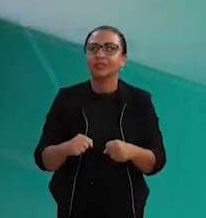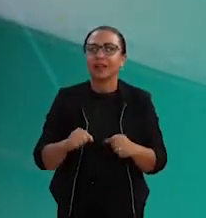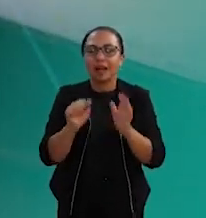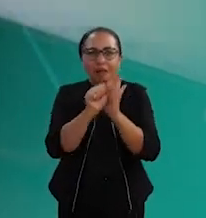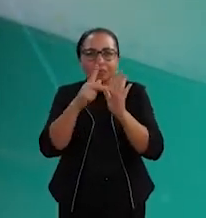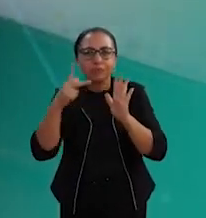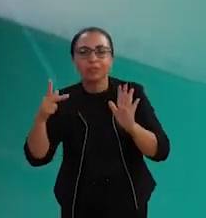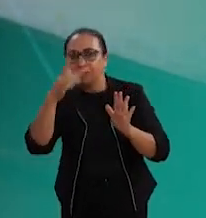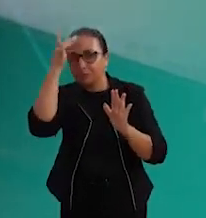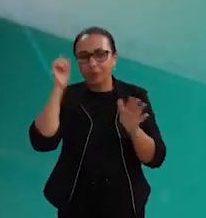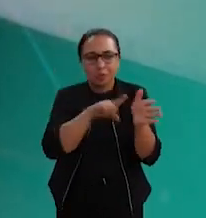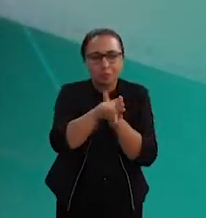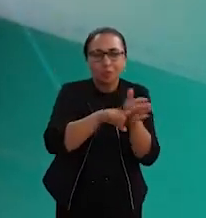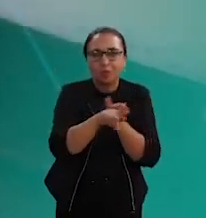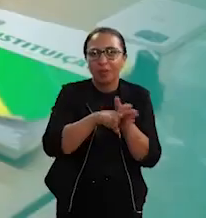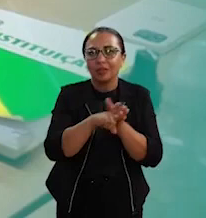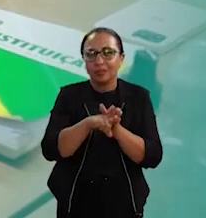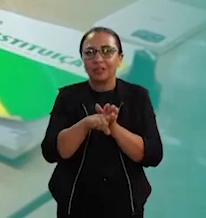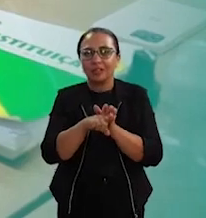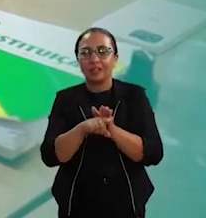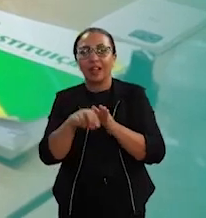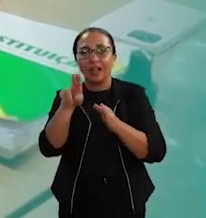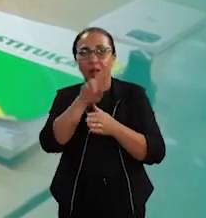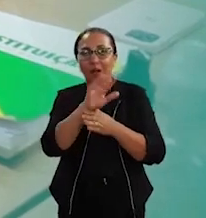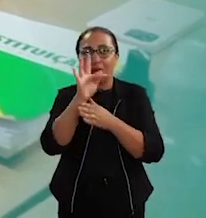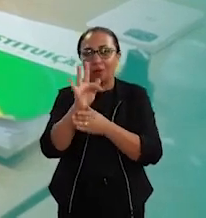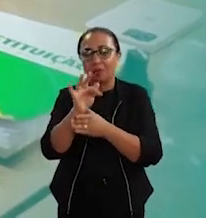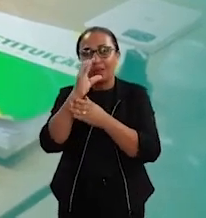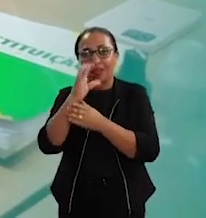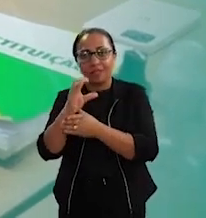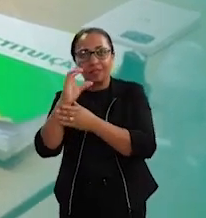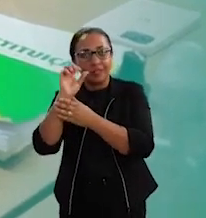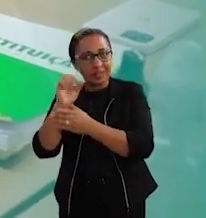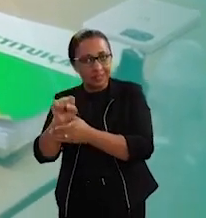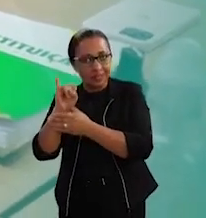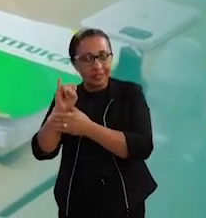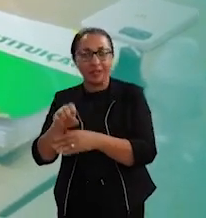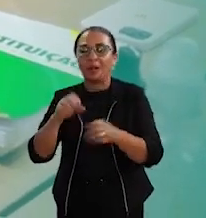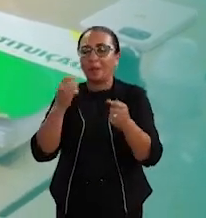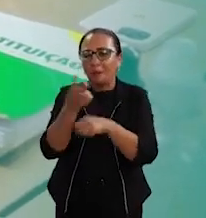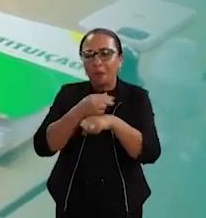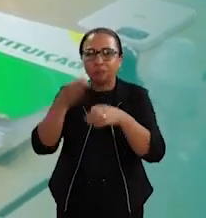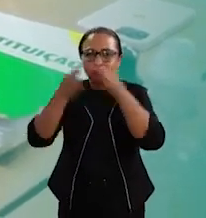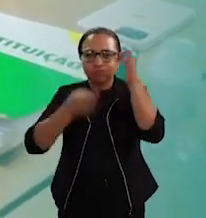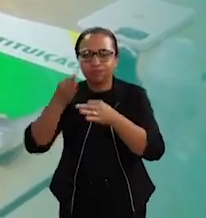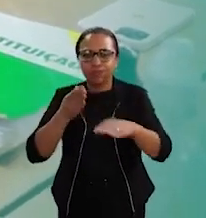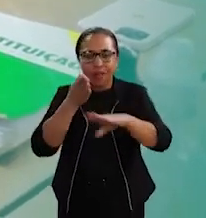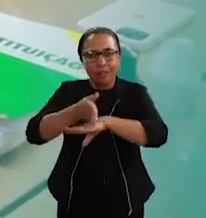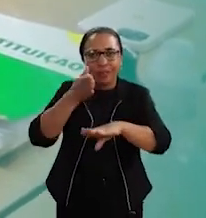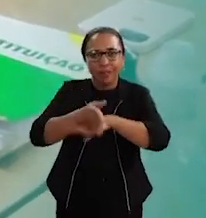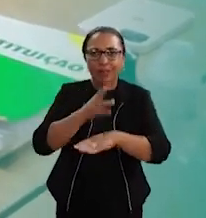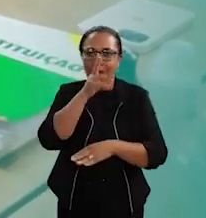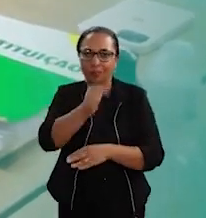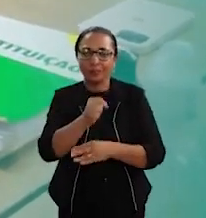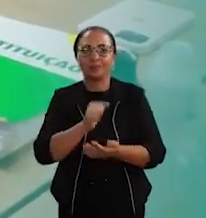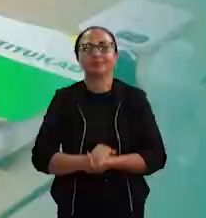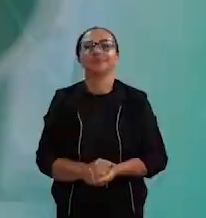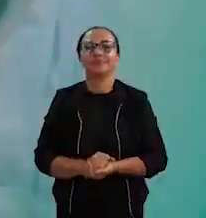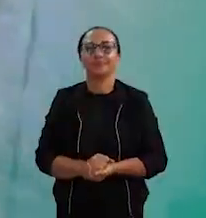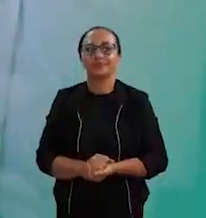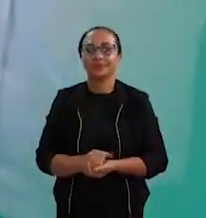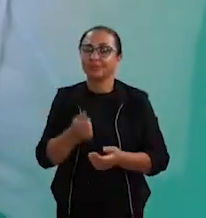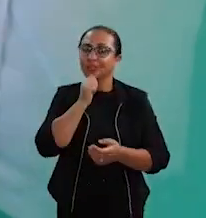precisa. Por meio de um aplicativo, pesquisadores da Universidade Federal do Cariri buscam tornar o poder judiciário mais